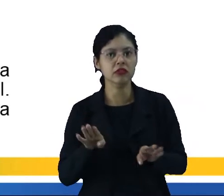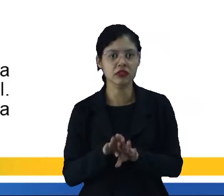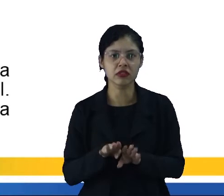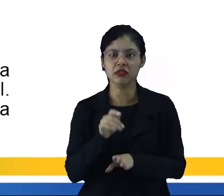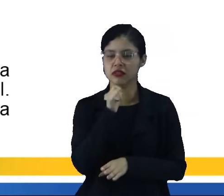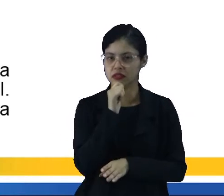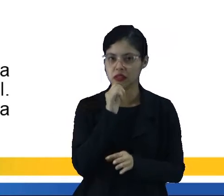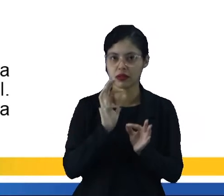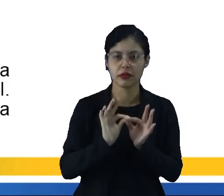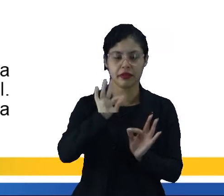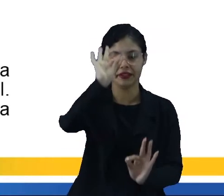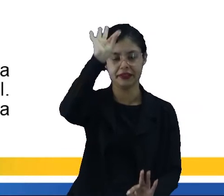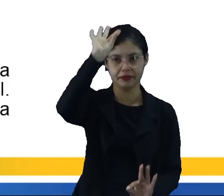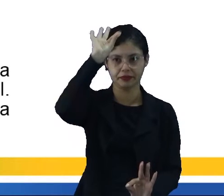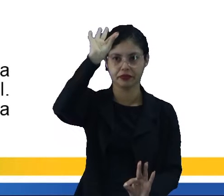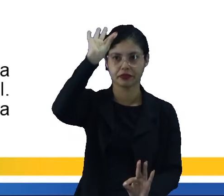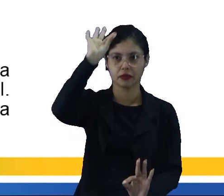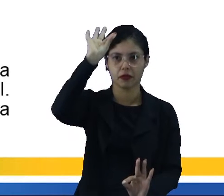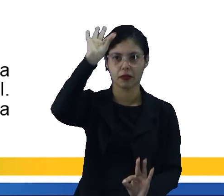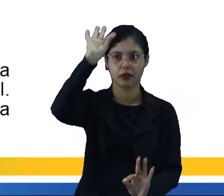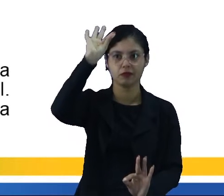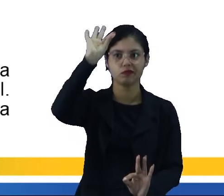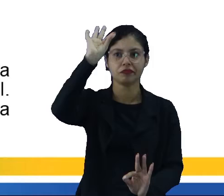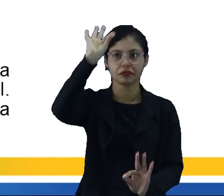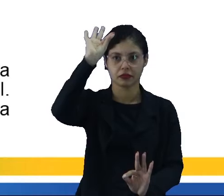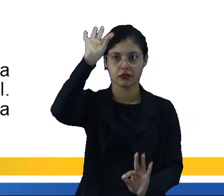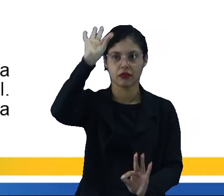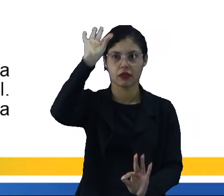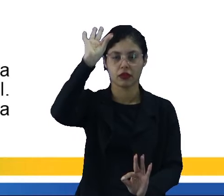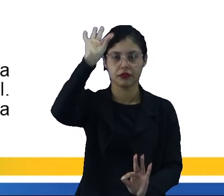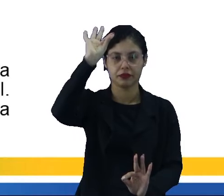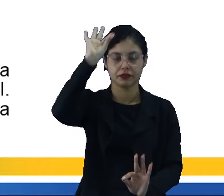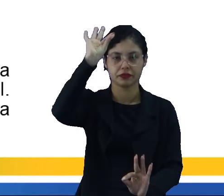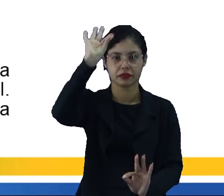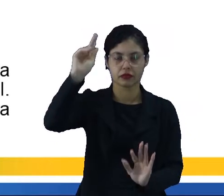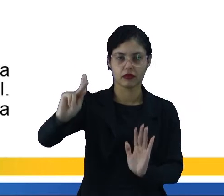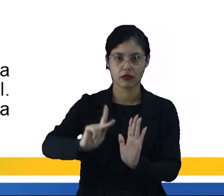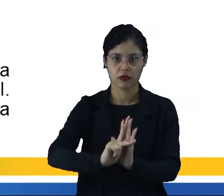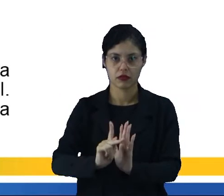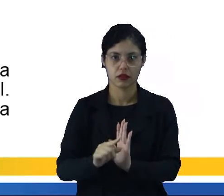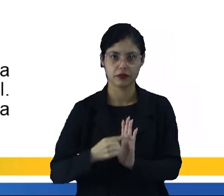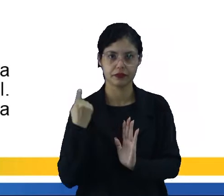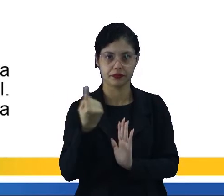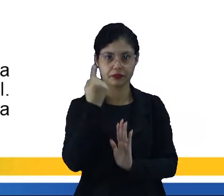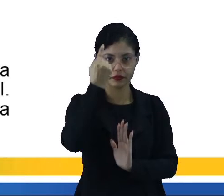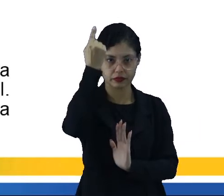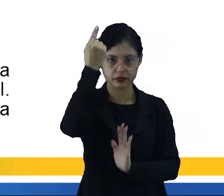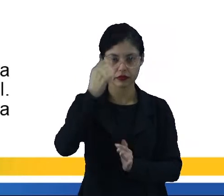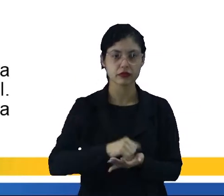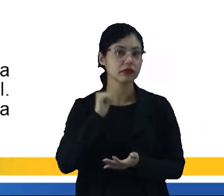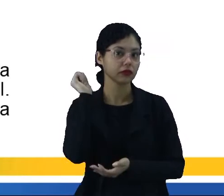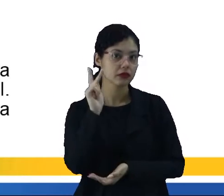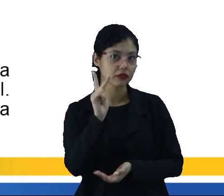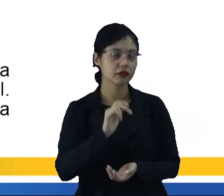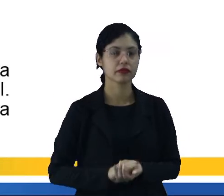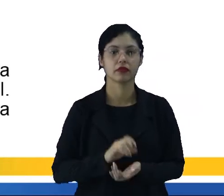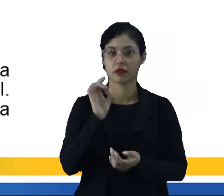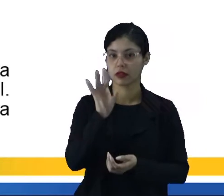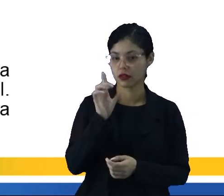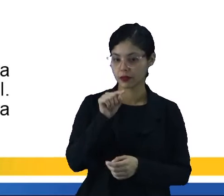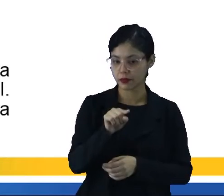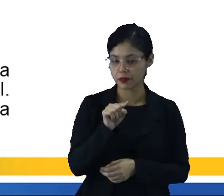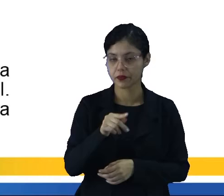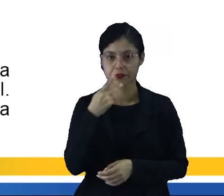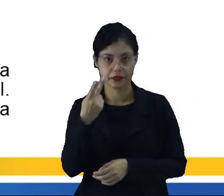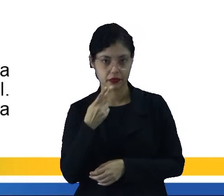a distância que vai dizer até H é que corresponde a altura Ok só que aqui